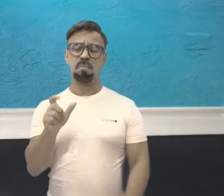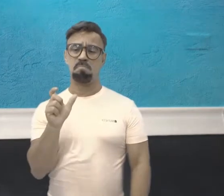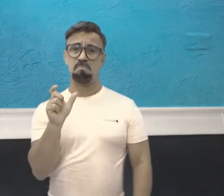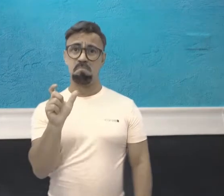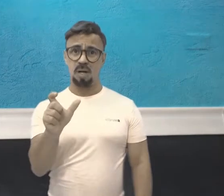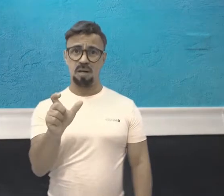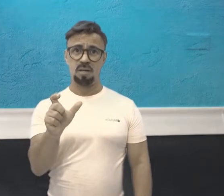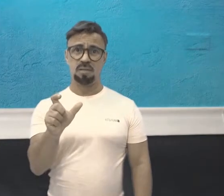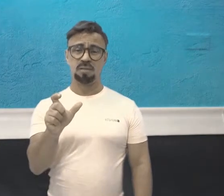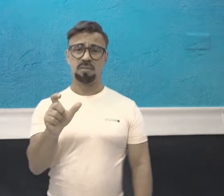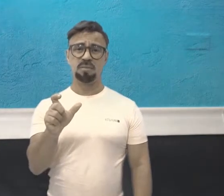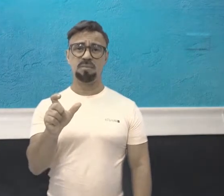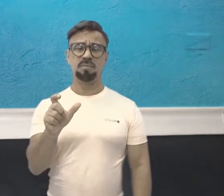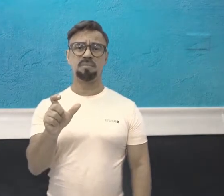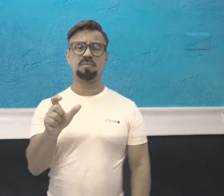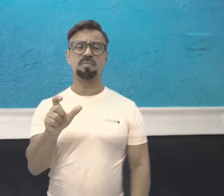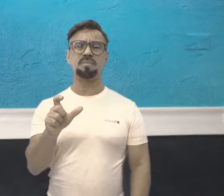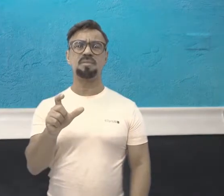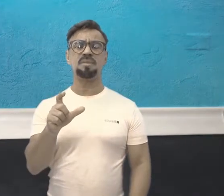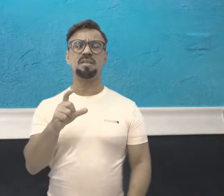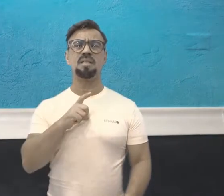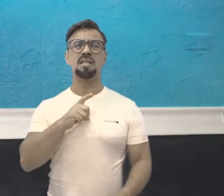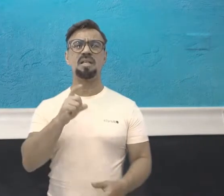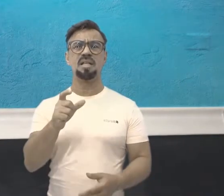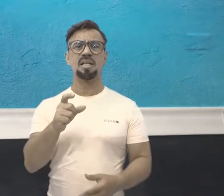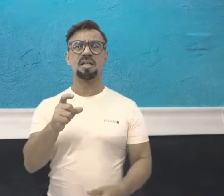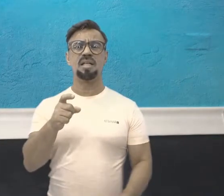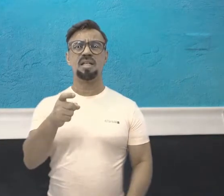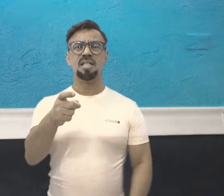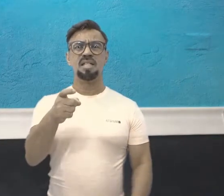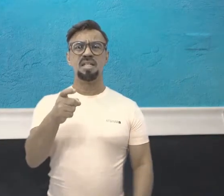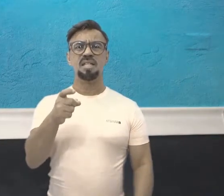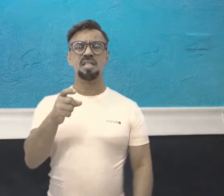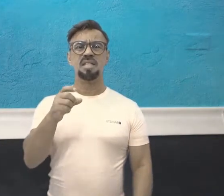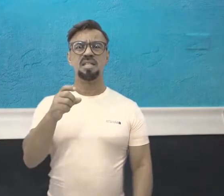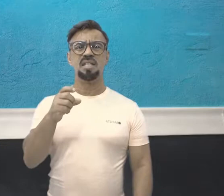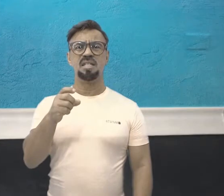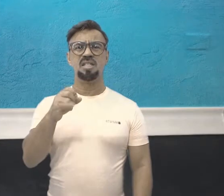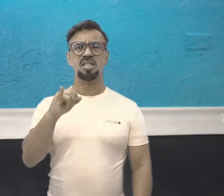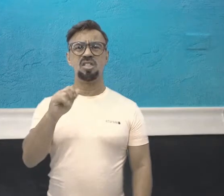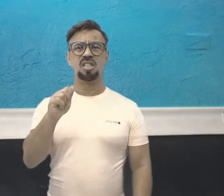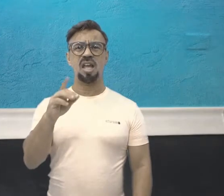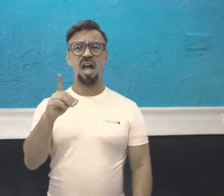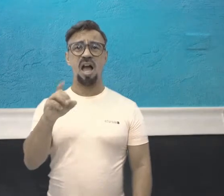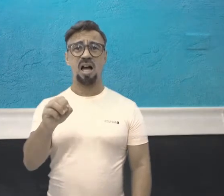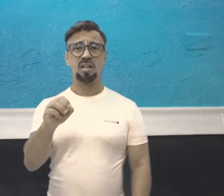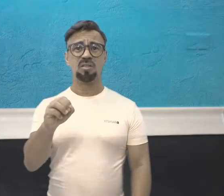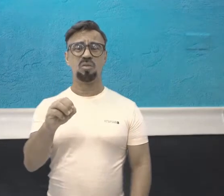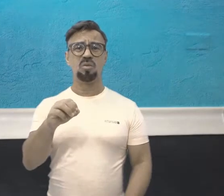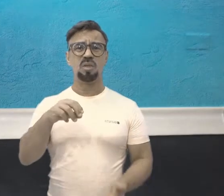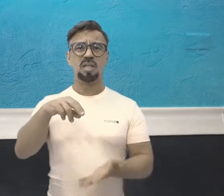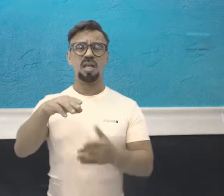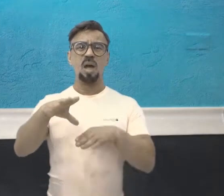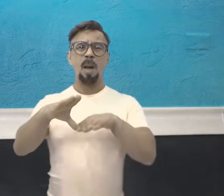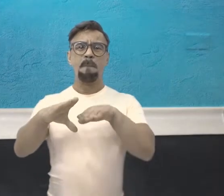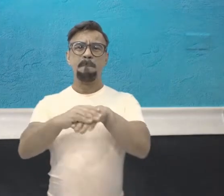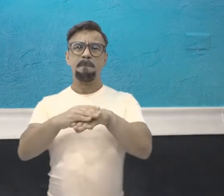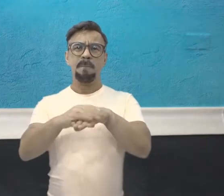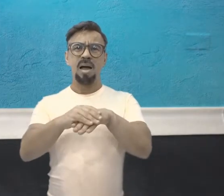Xaxado vem dar uma mata pés chiado o barulho que as alpercatas